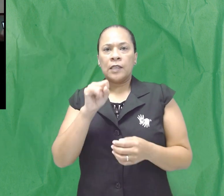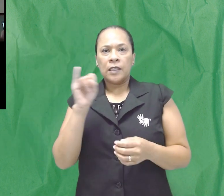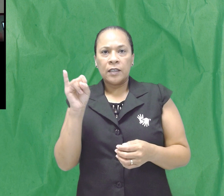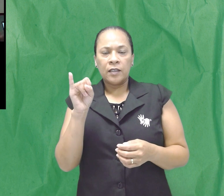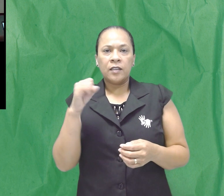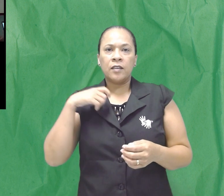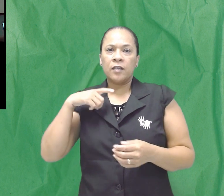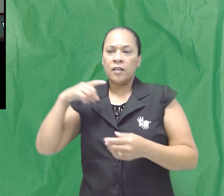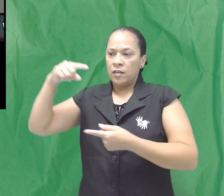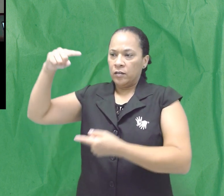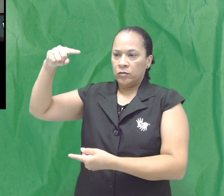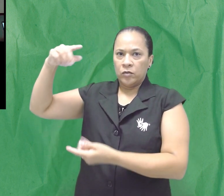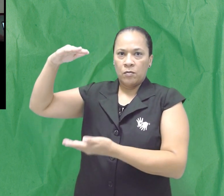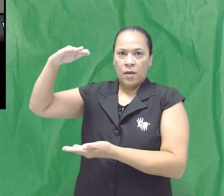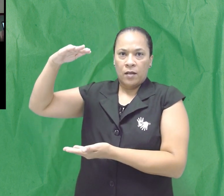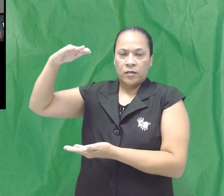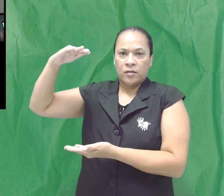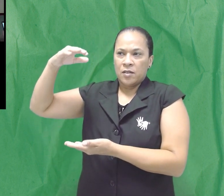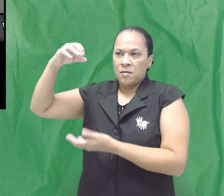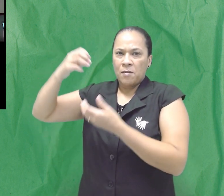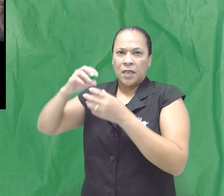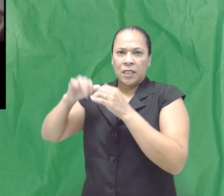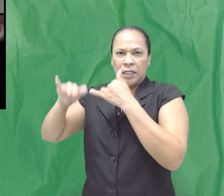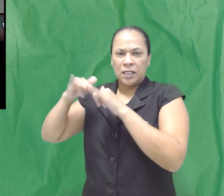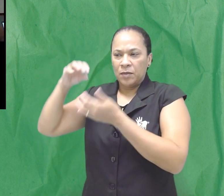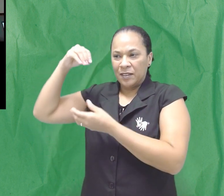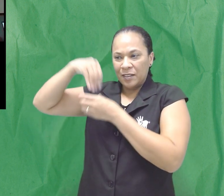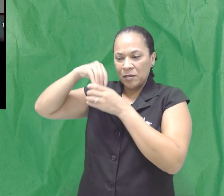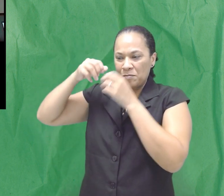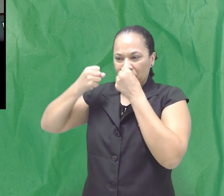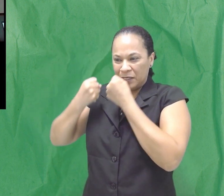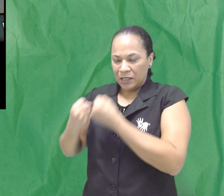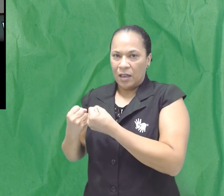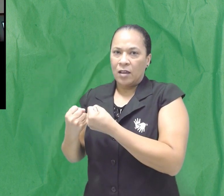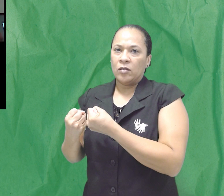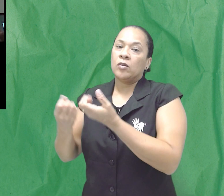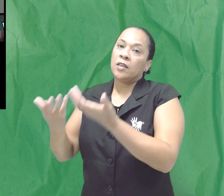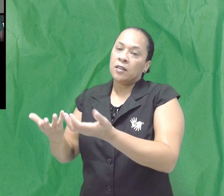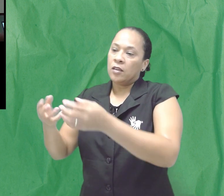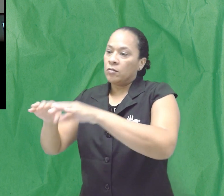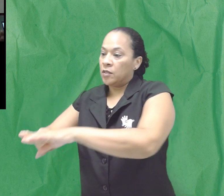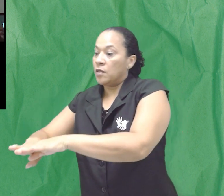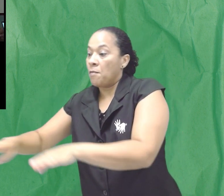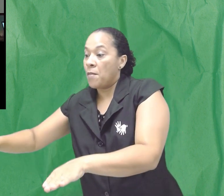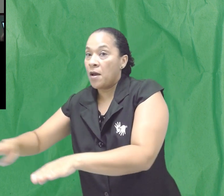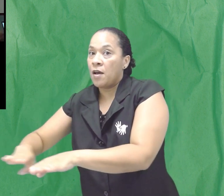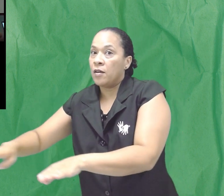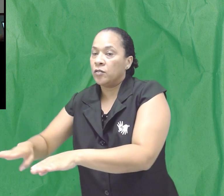frascos e galões contendo os produtos químicos pesados, estes devem ficar em prateleiras